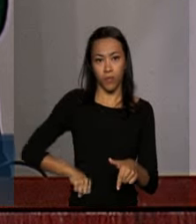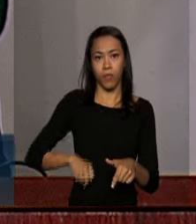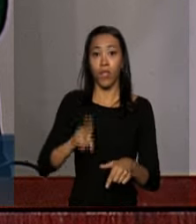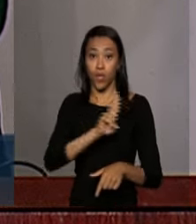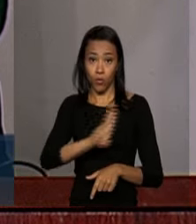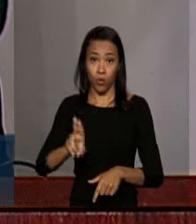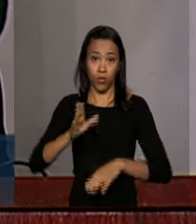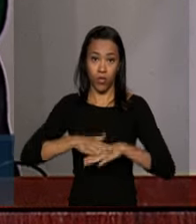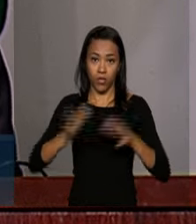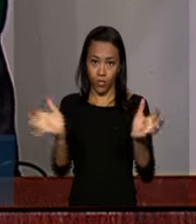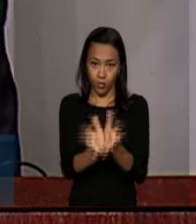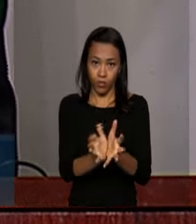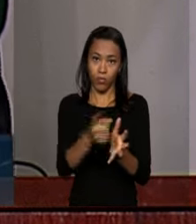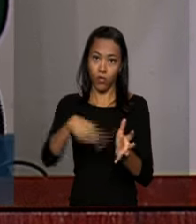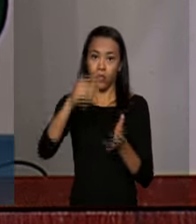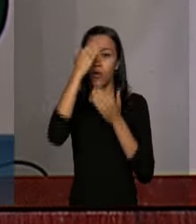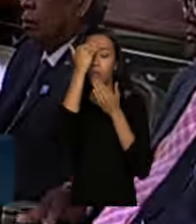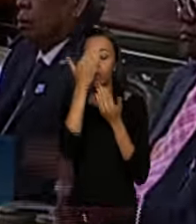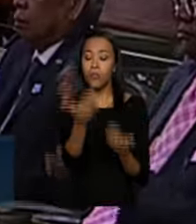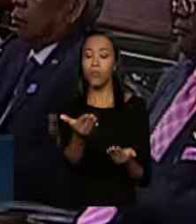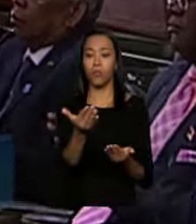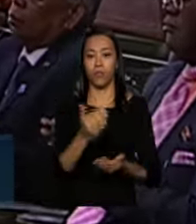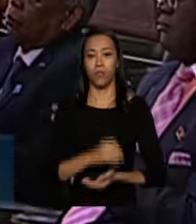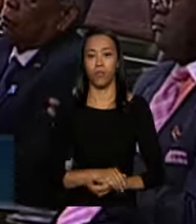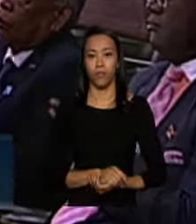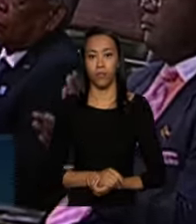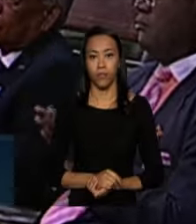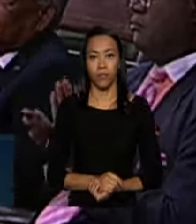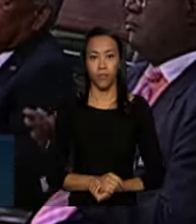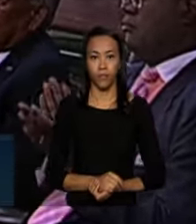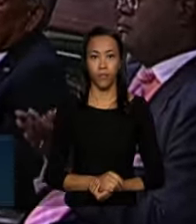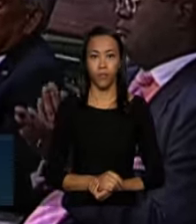todos vocês, muito obrigado.